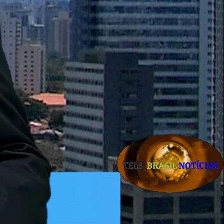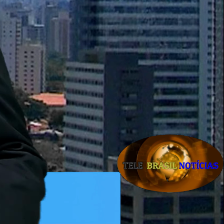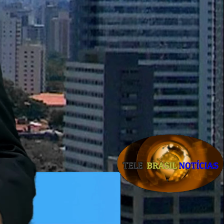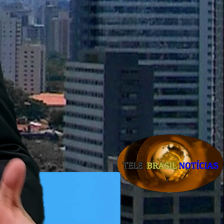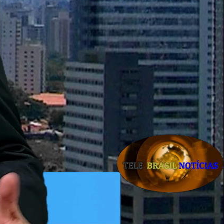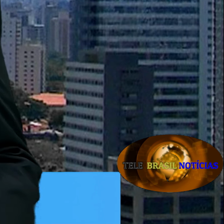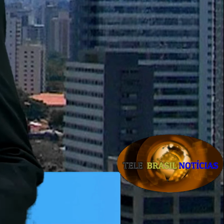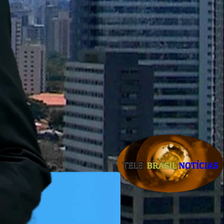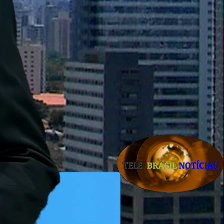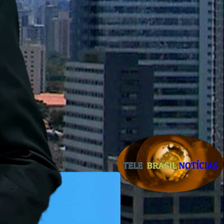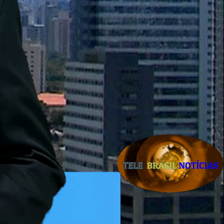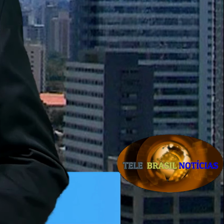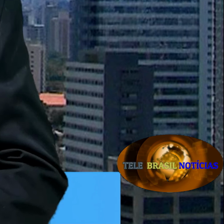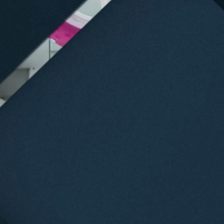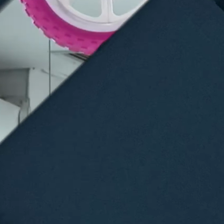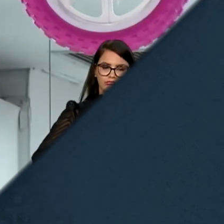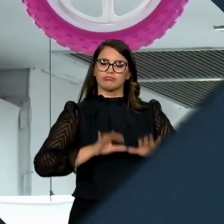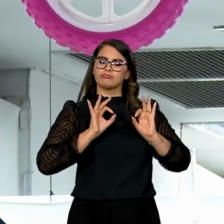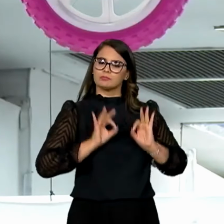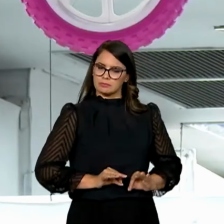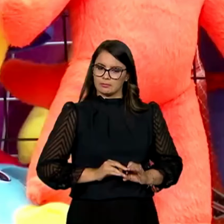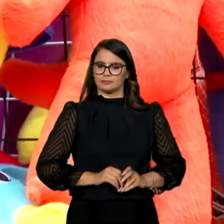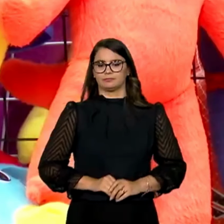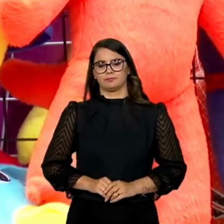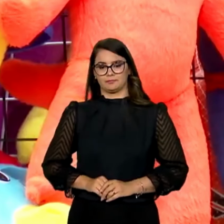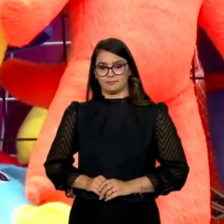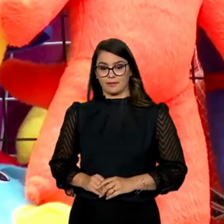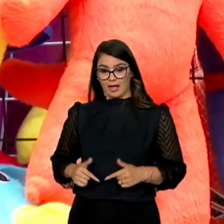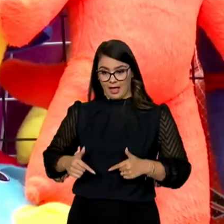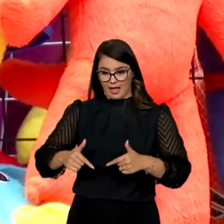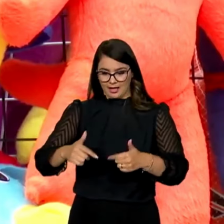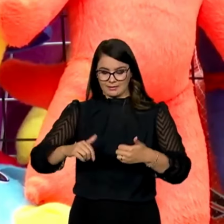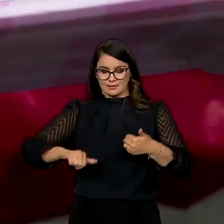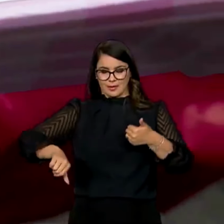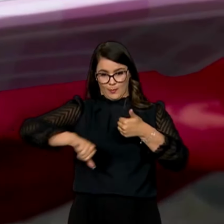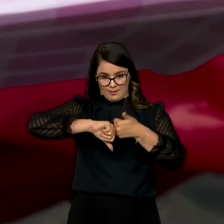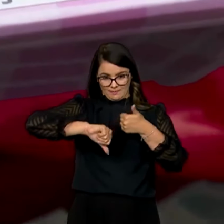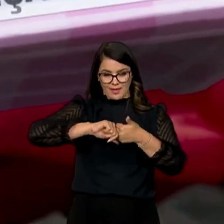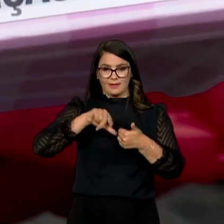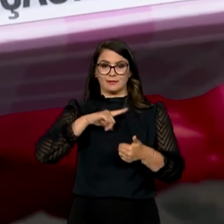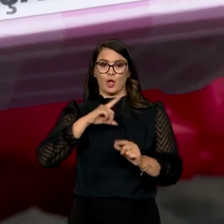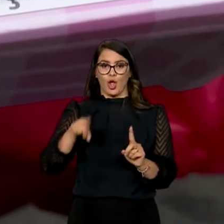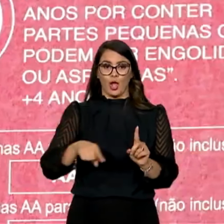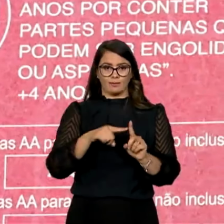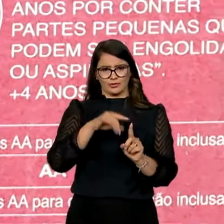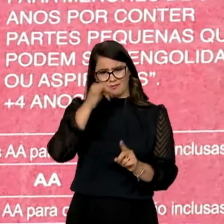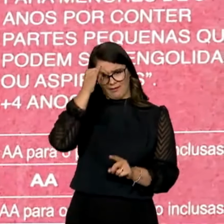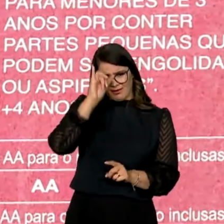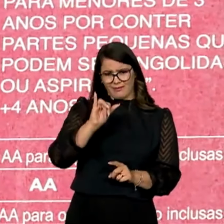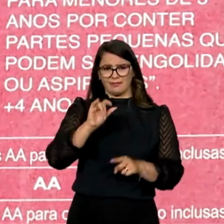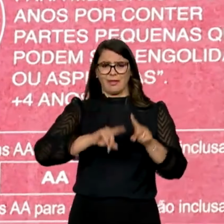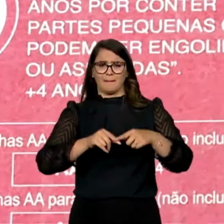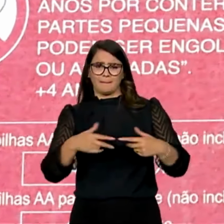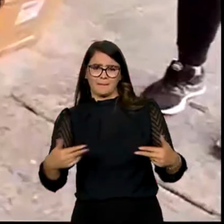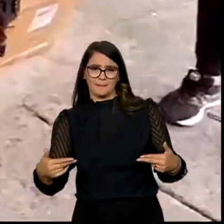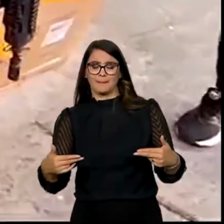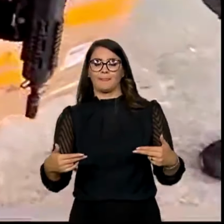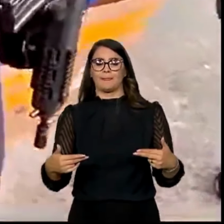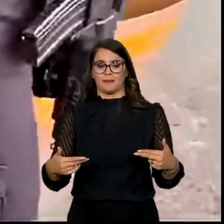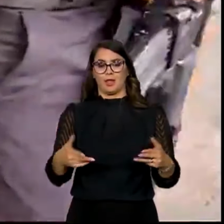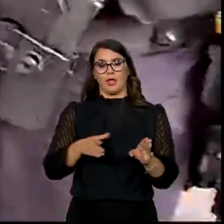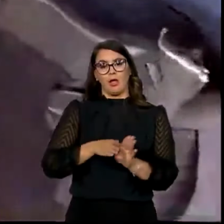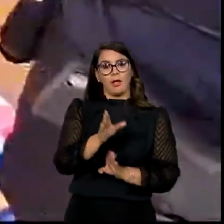como também nos outros dias. A ação coordenada pelo Inmetro tem como objetivo evitar a venda de produtos perigosos